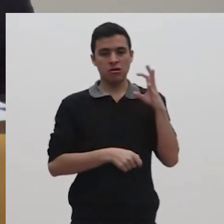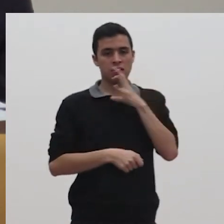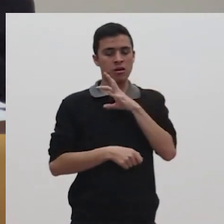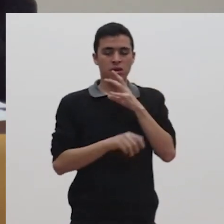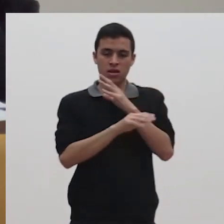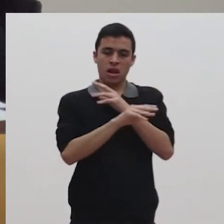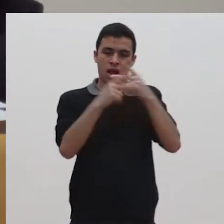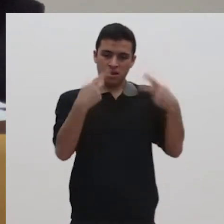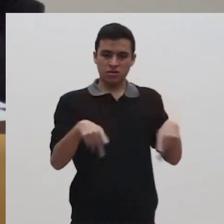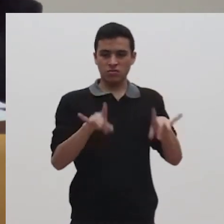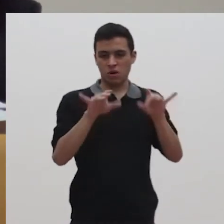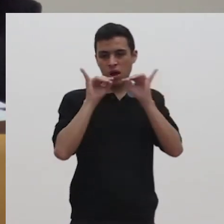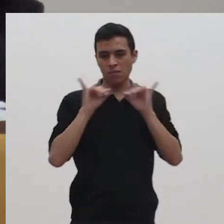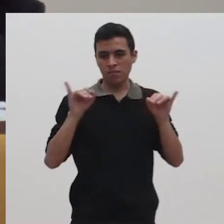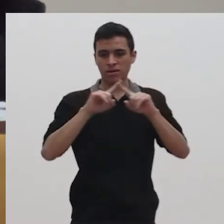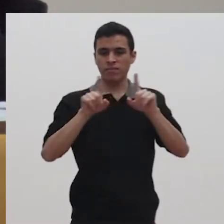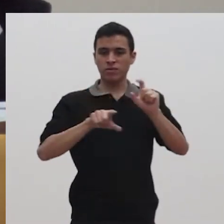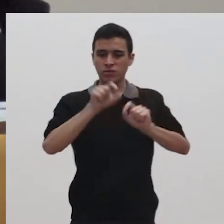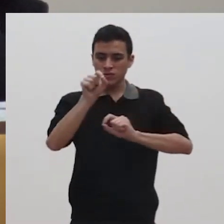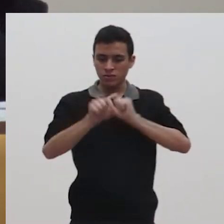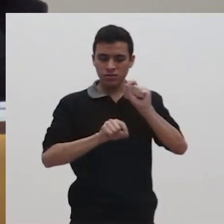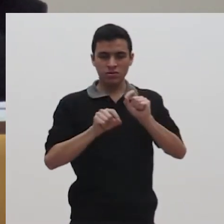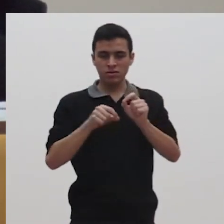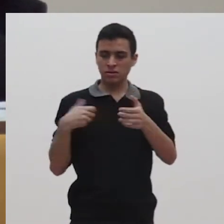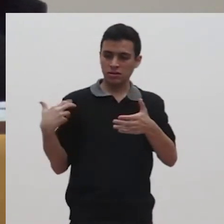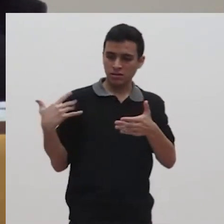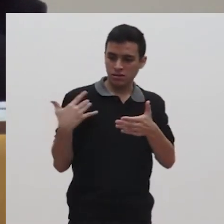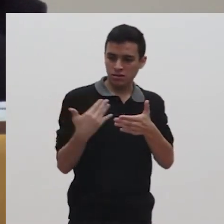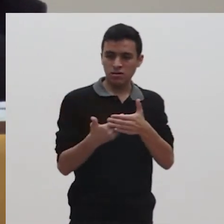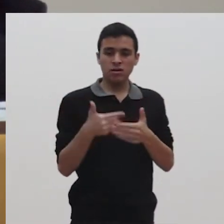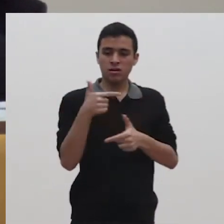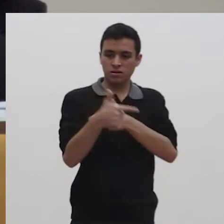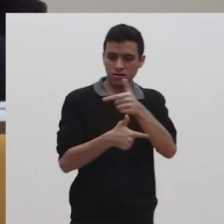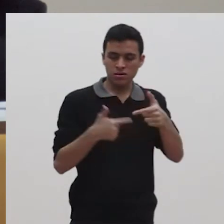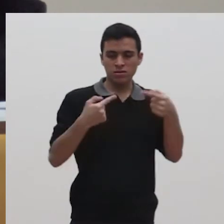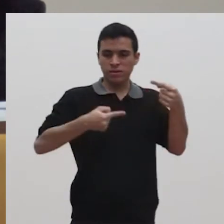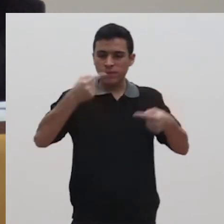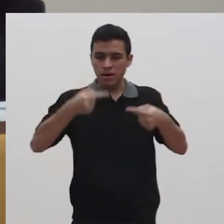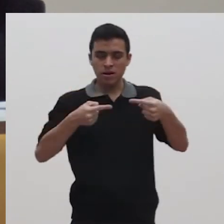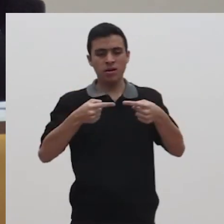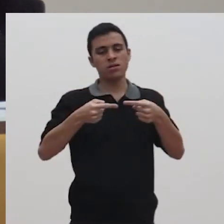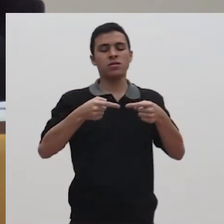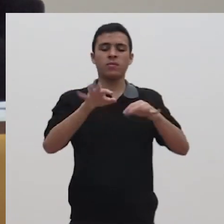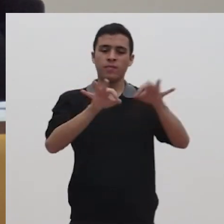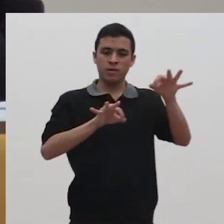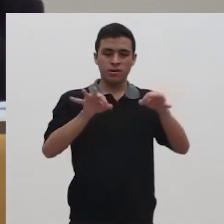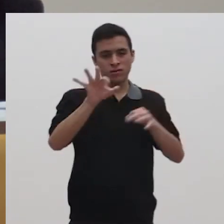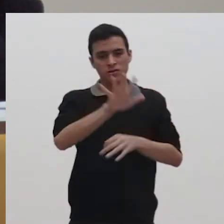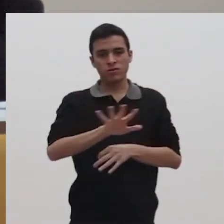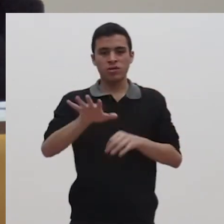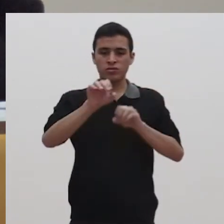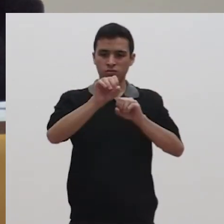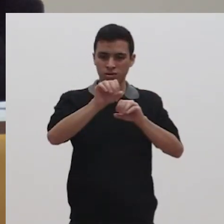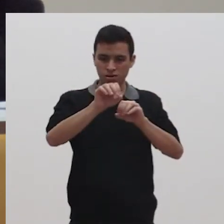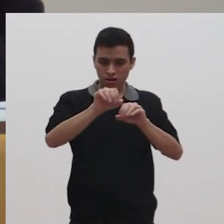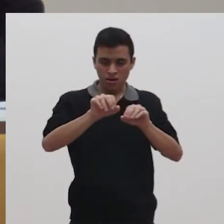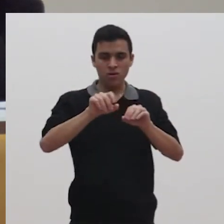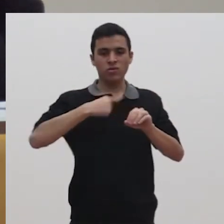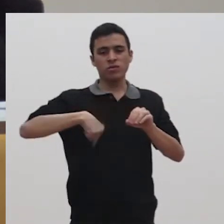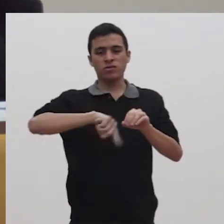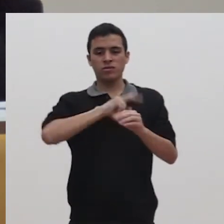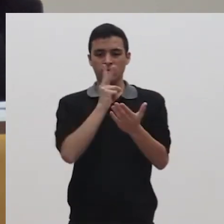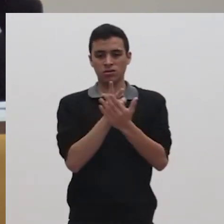na campanha, mas de toda a atuação, do debate do Plano Nacional de Educação. Nós,